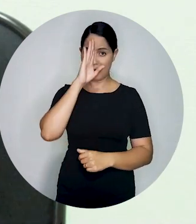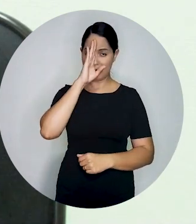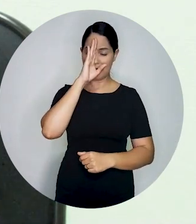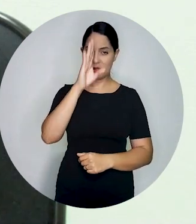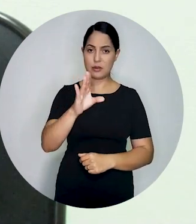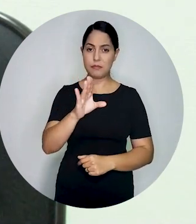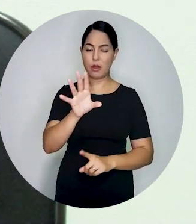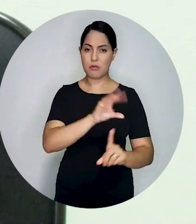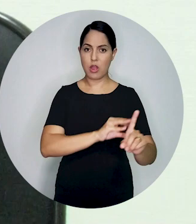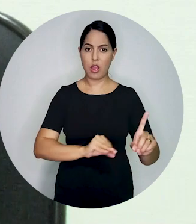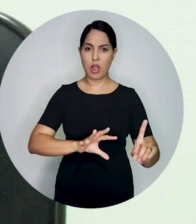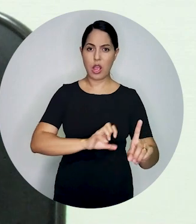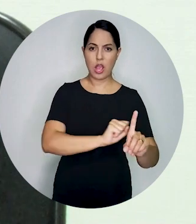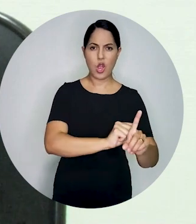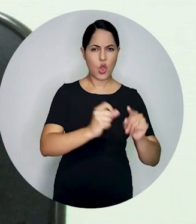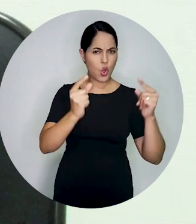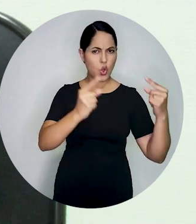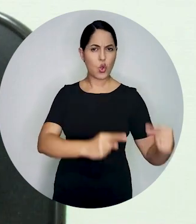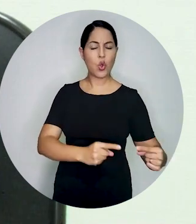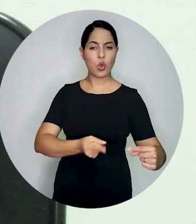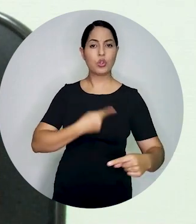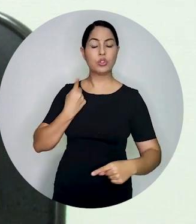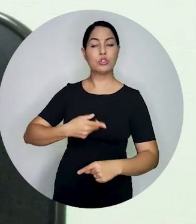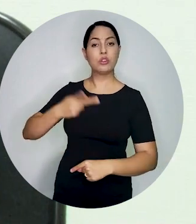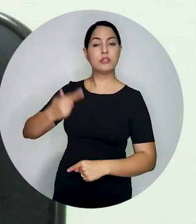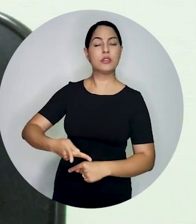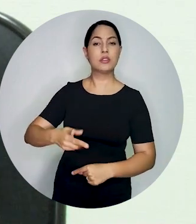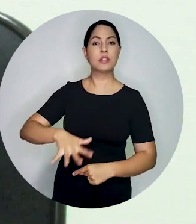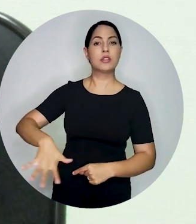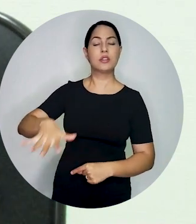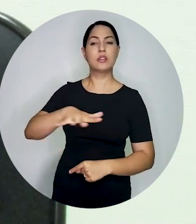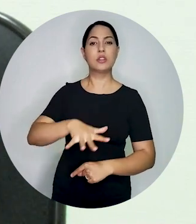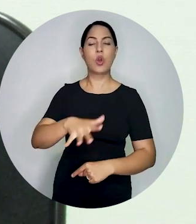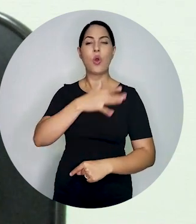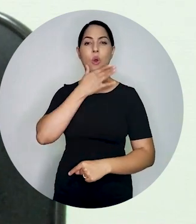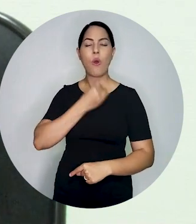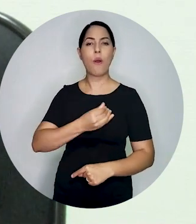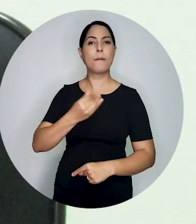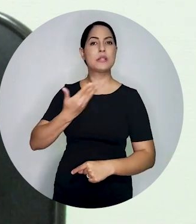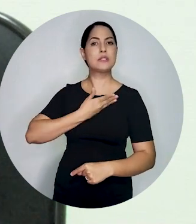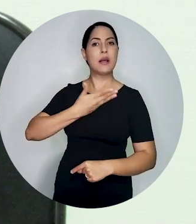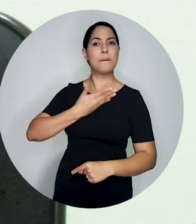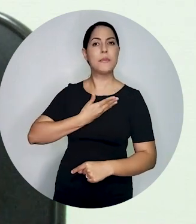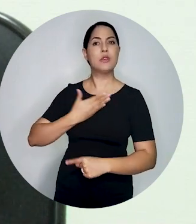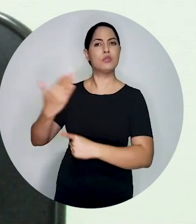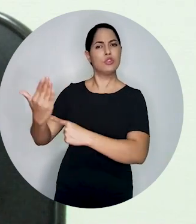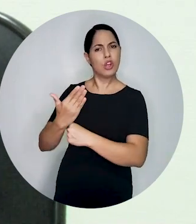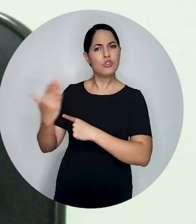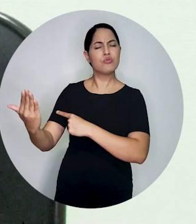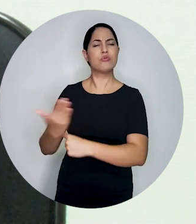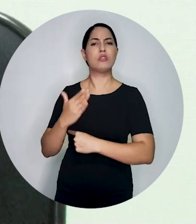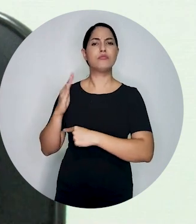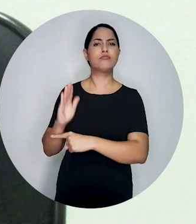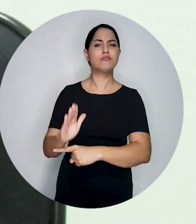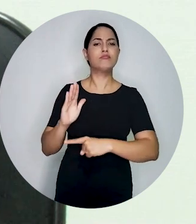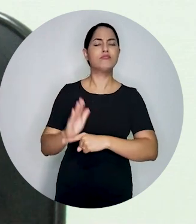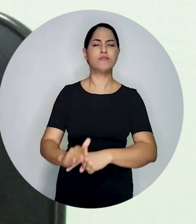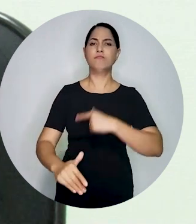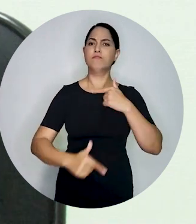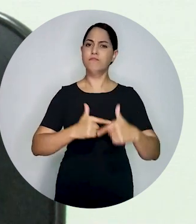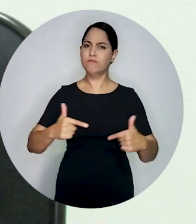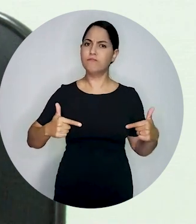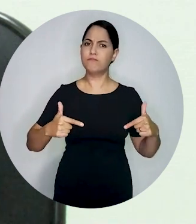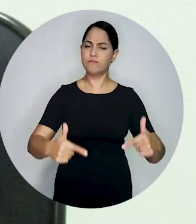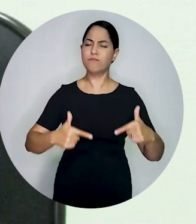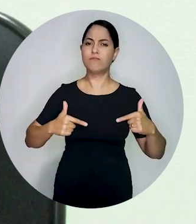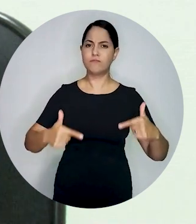foi o combate ao assédio sexual e moral. Ganhamos aqui nas trincheiras vários homens, colegas, que estão aqui conosco, nos